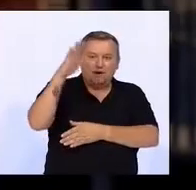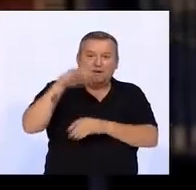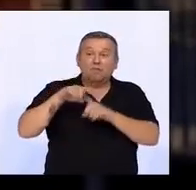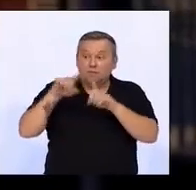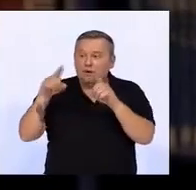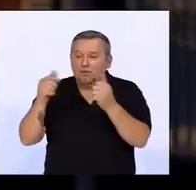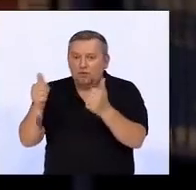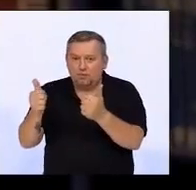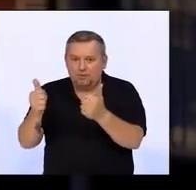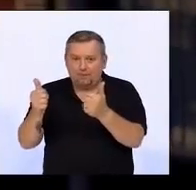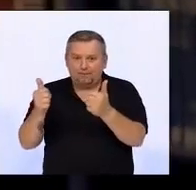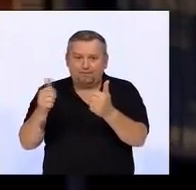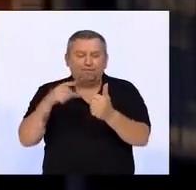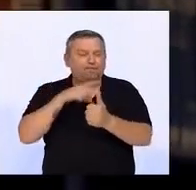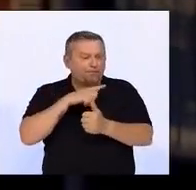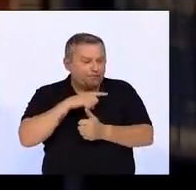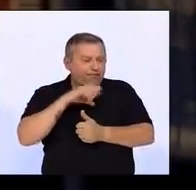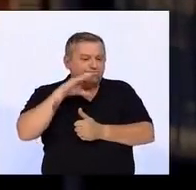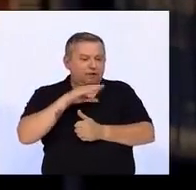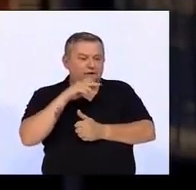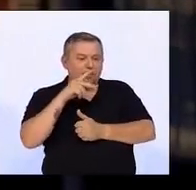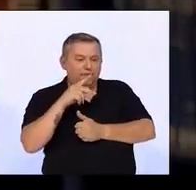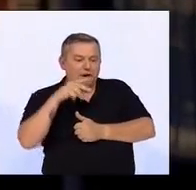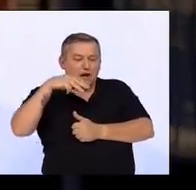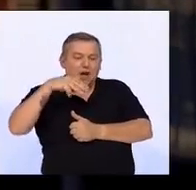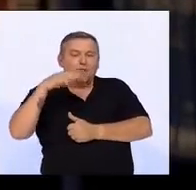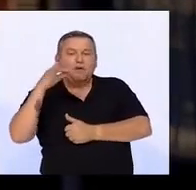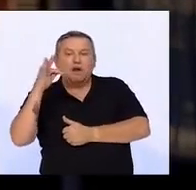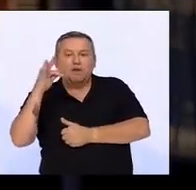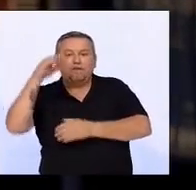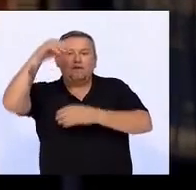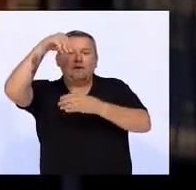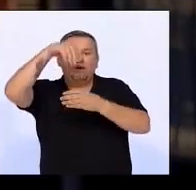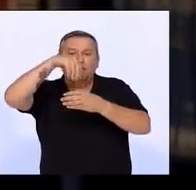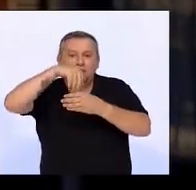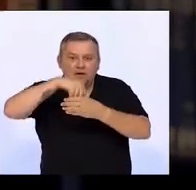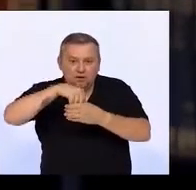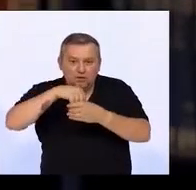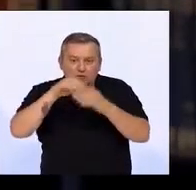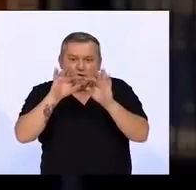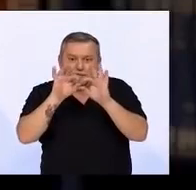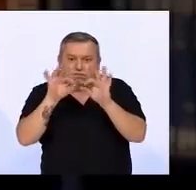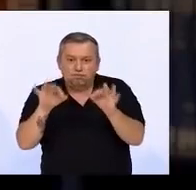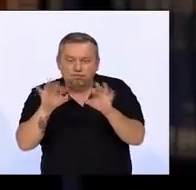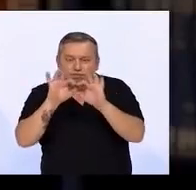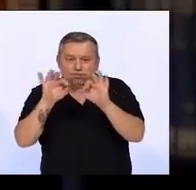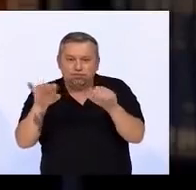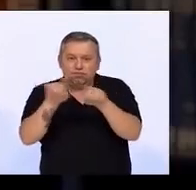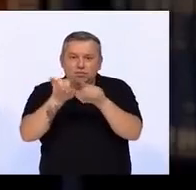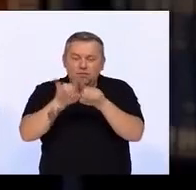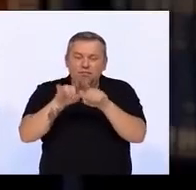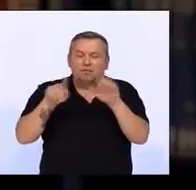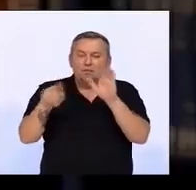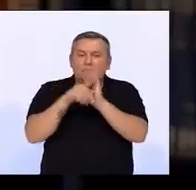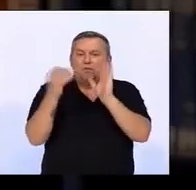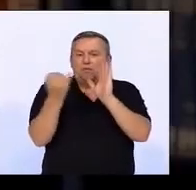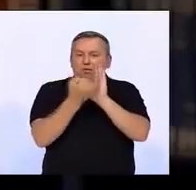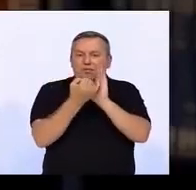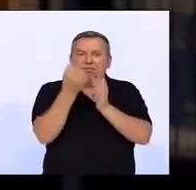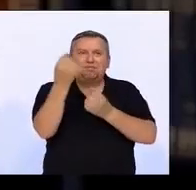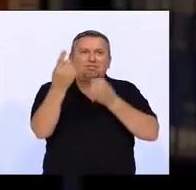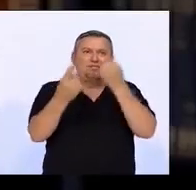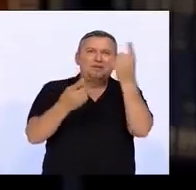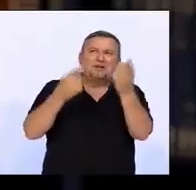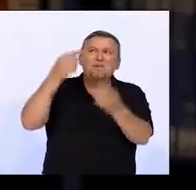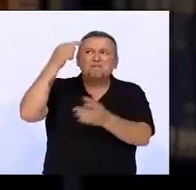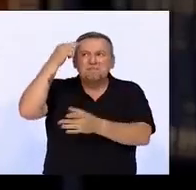o fato de tu ter uma CPMF dentro de uma grande simplificação, racionalização do sistema tributário, tu poderia em algum momento até